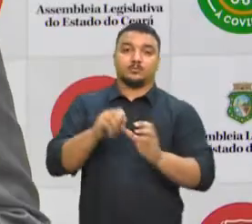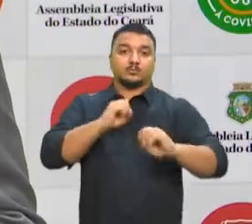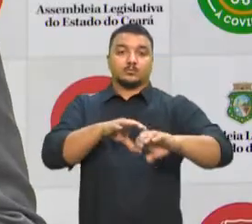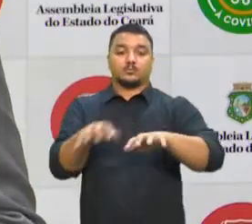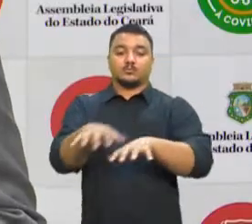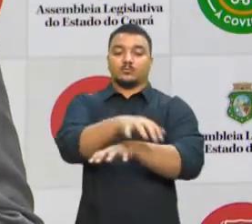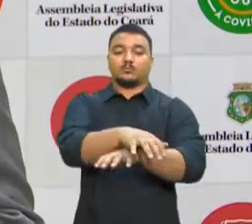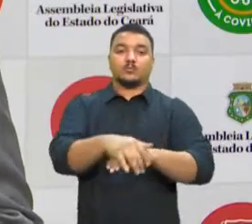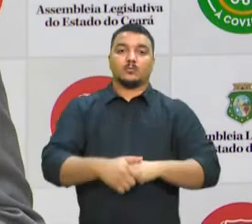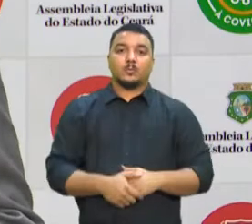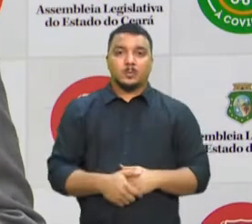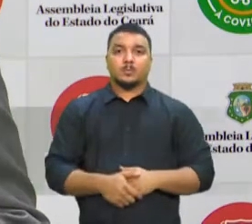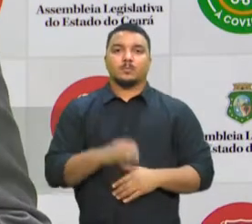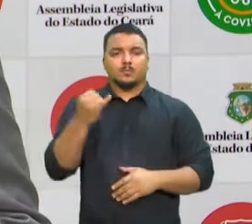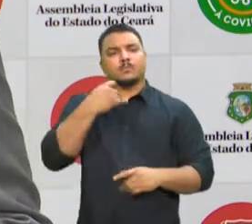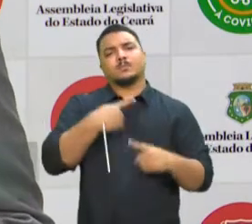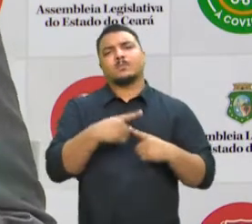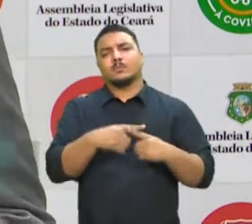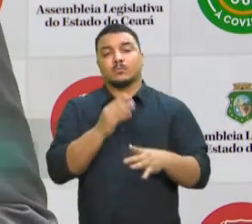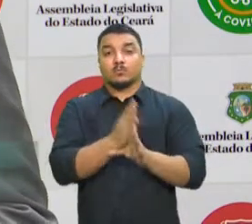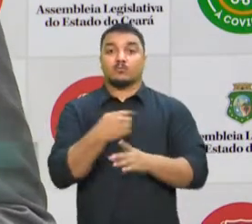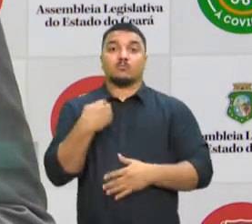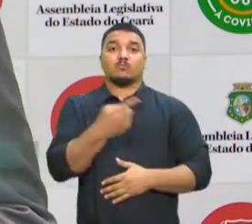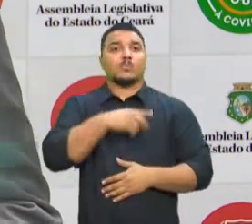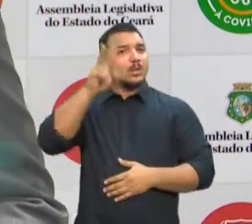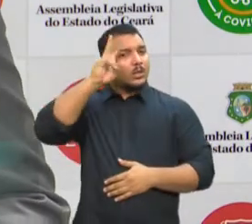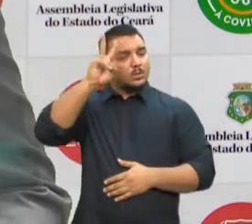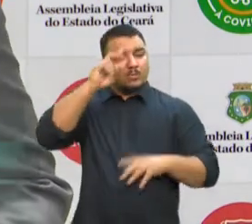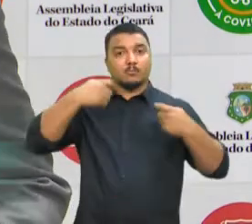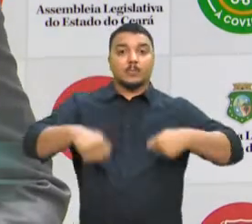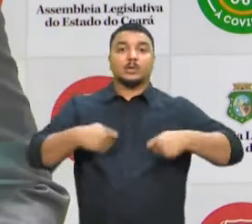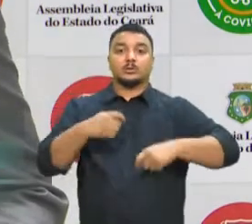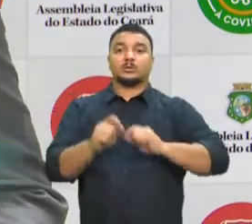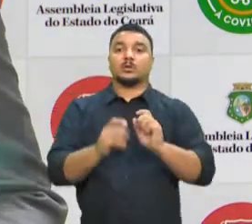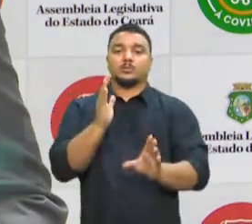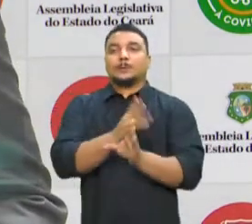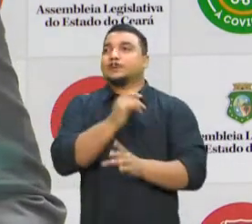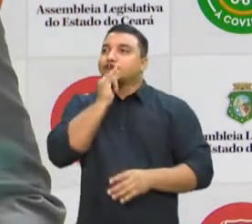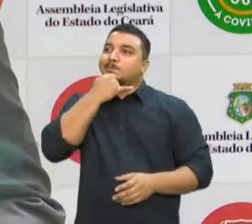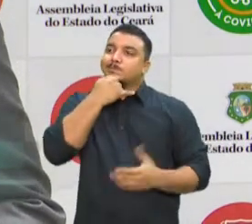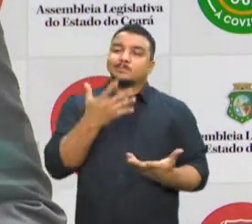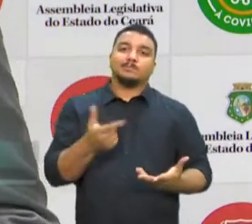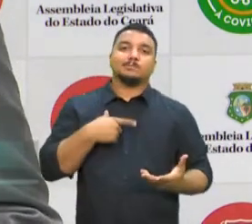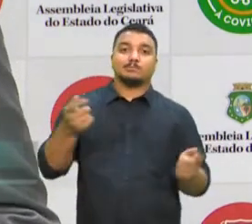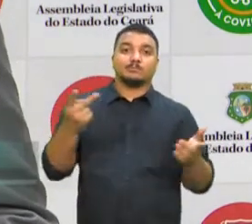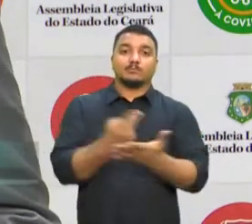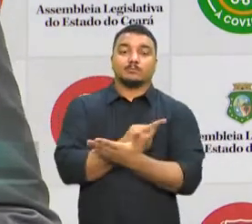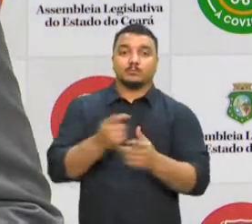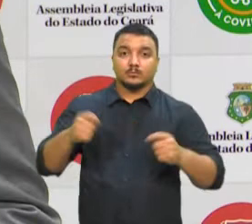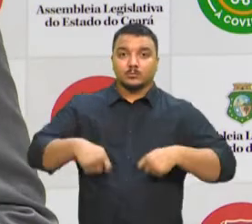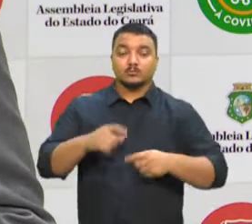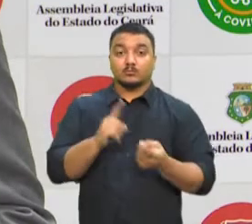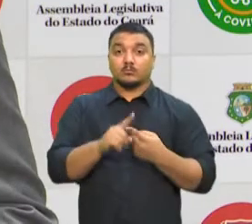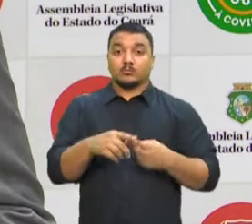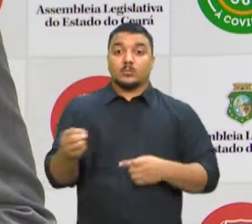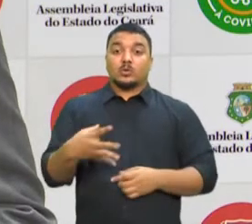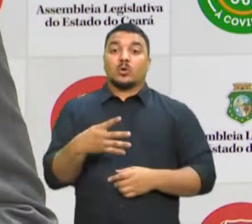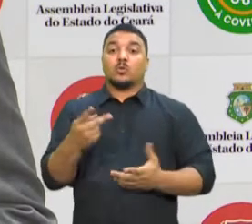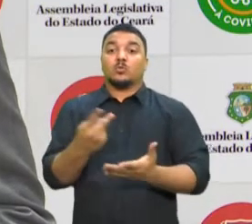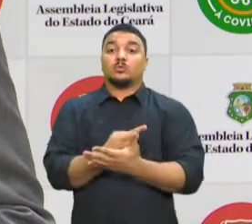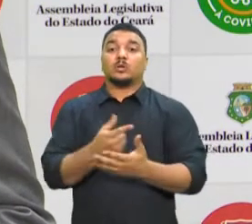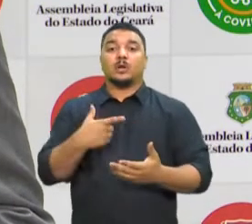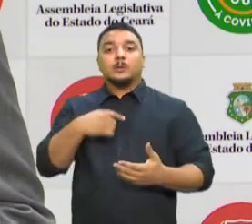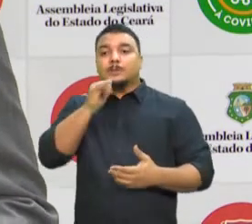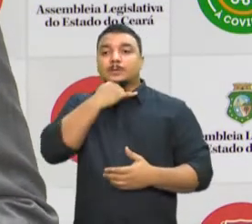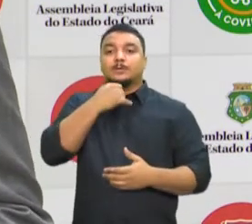Isso é muito importante porque a gente precisa lembrar que, infelizmente, essa possibilidade, essa nova realidade que, infelizmente, a gente vive